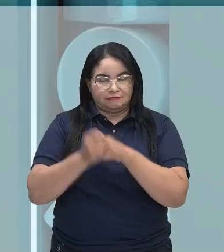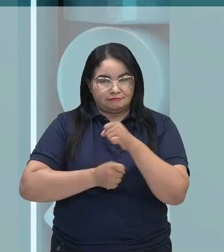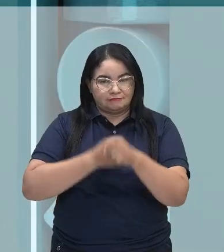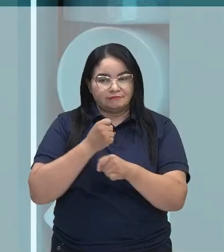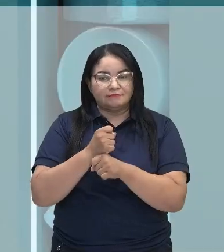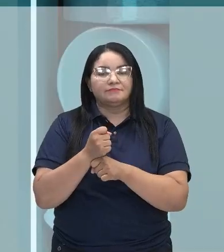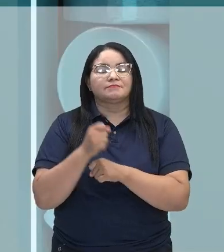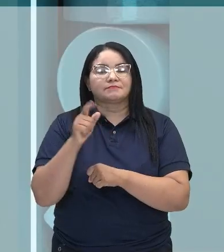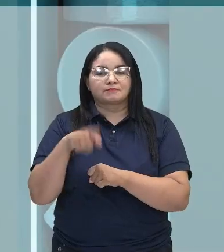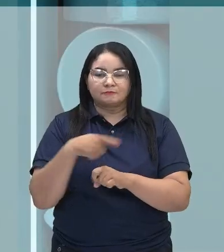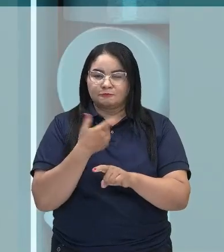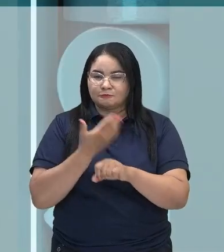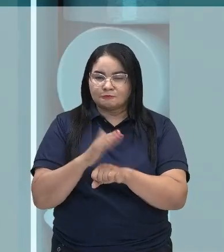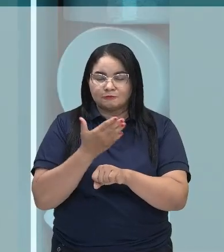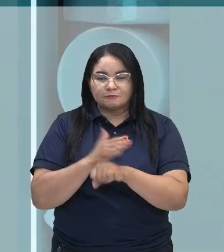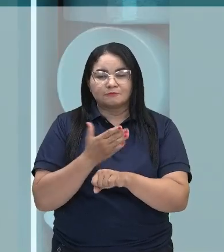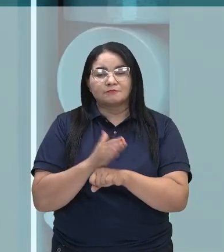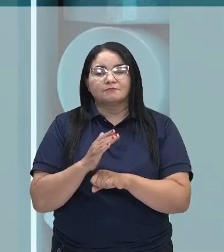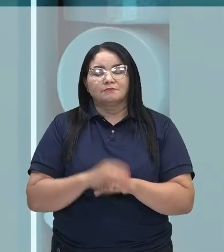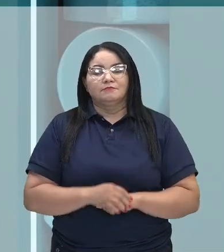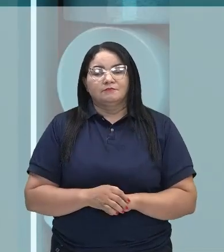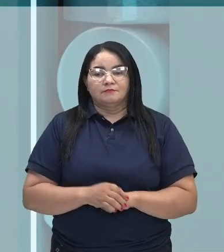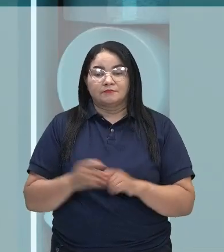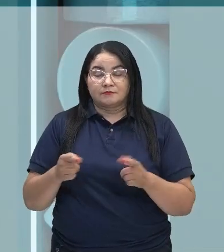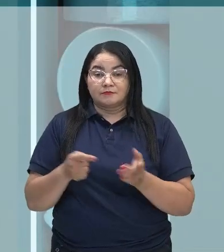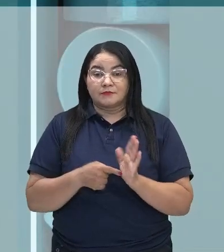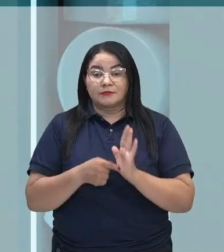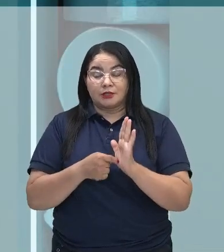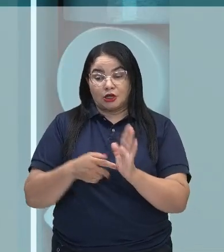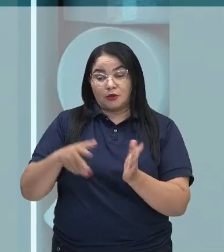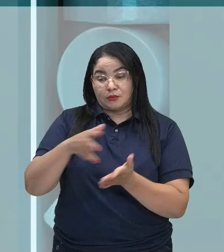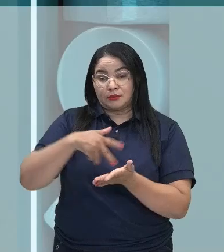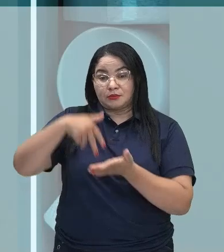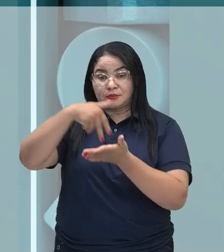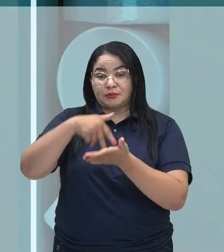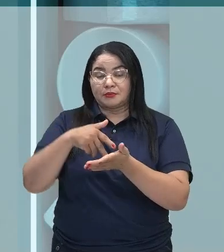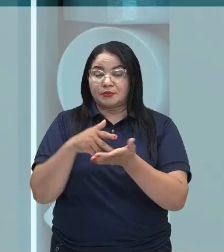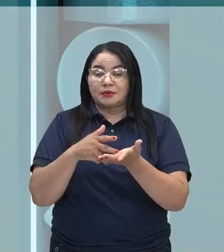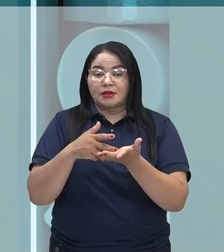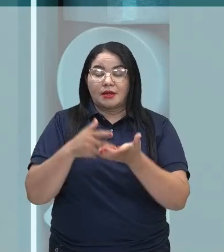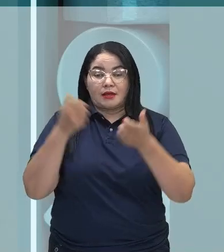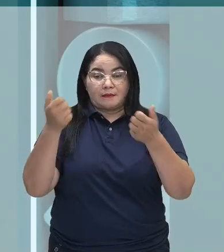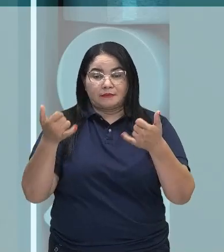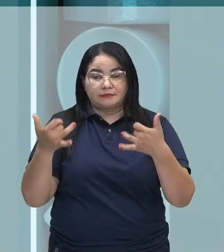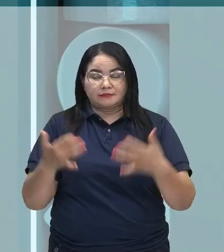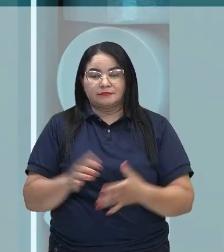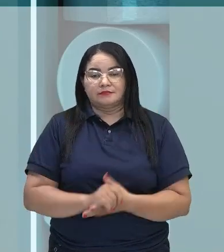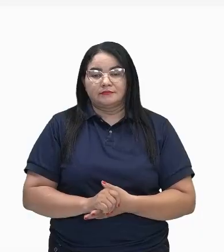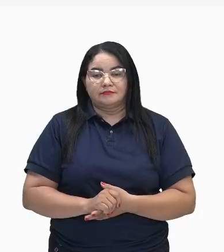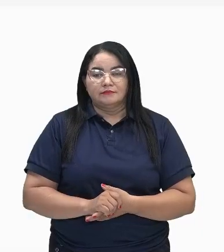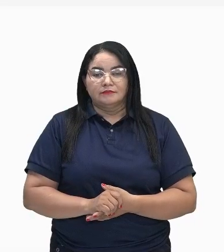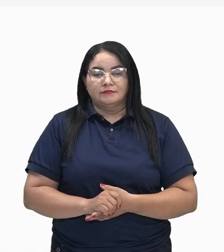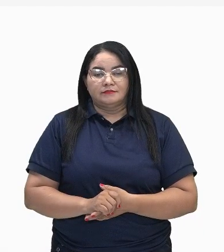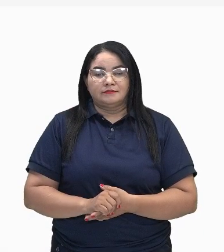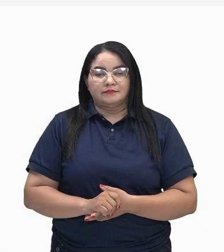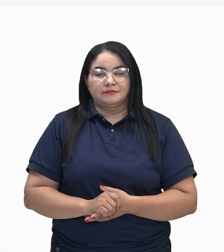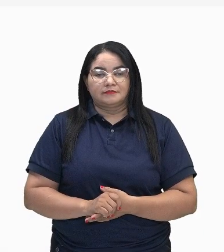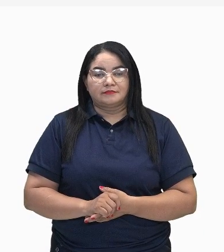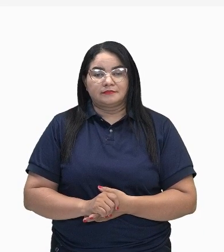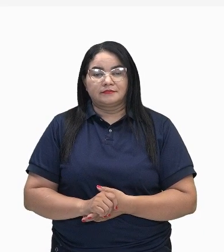os dançarinos possam apresentar um espetáculo. Continuando,